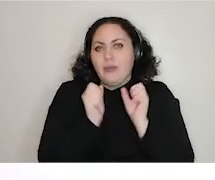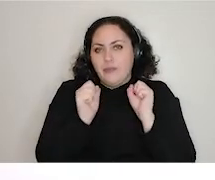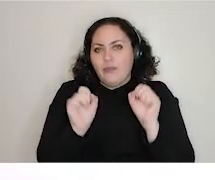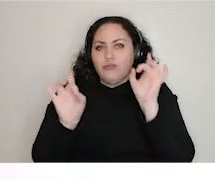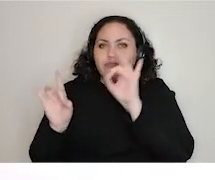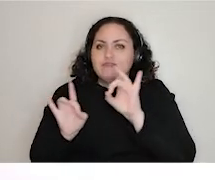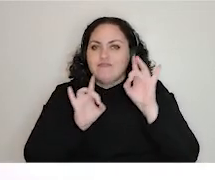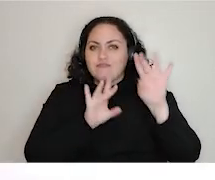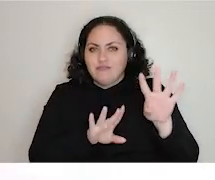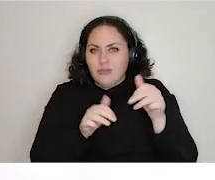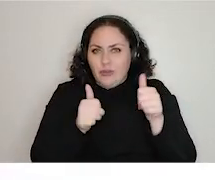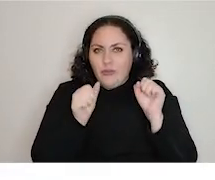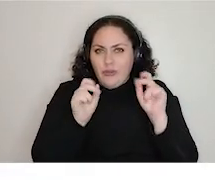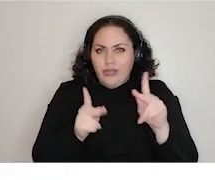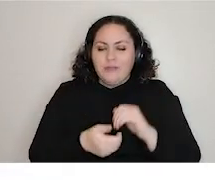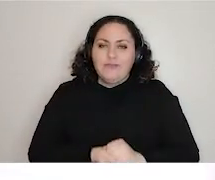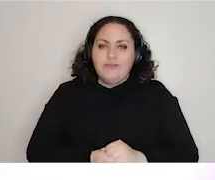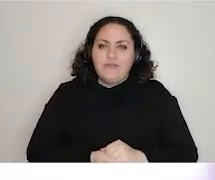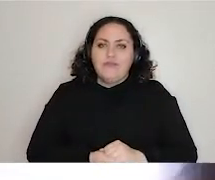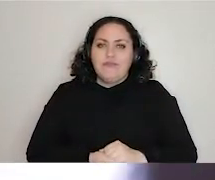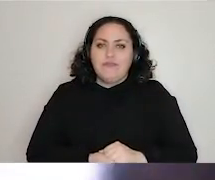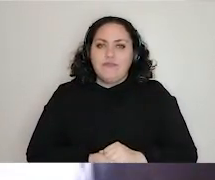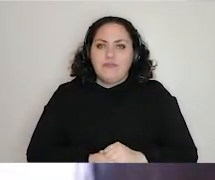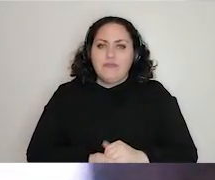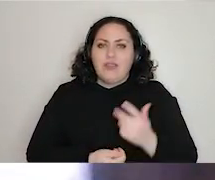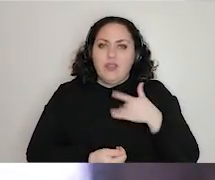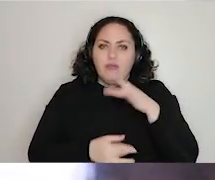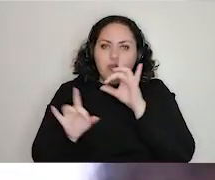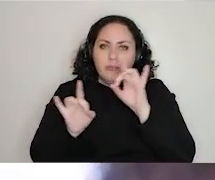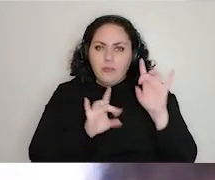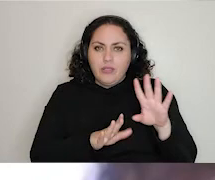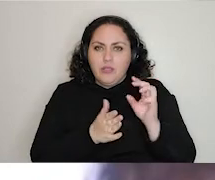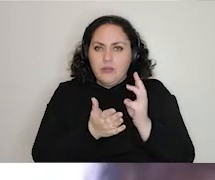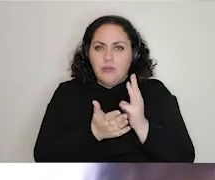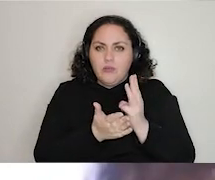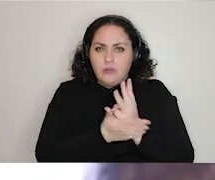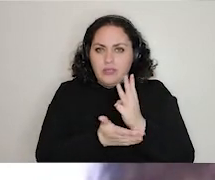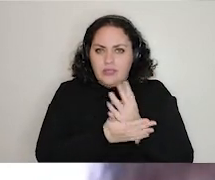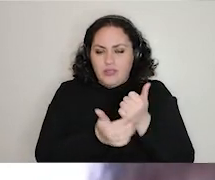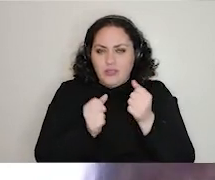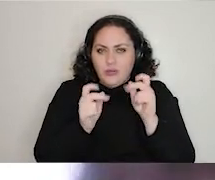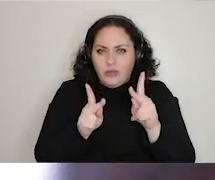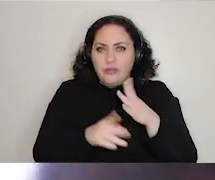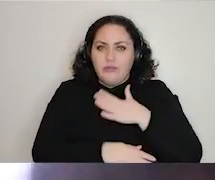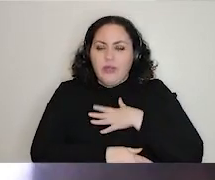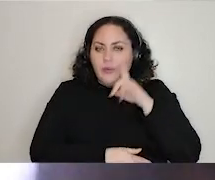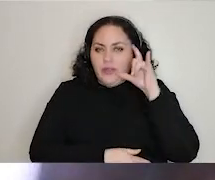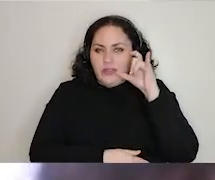equipe ela esteja mandando para vocês. Só vou passar aqui o meu